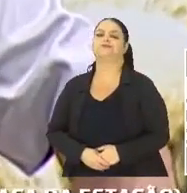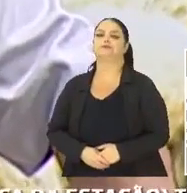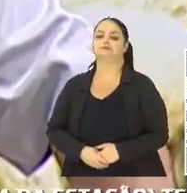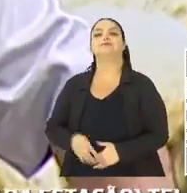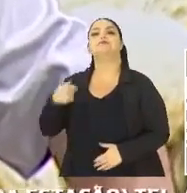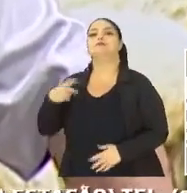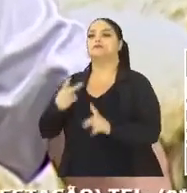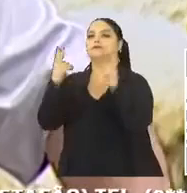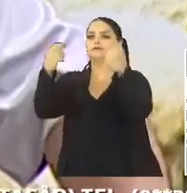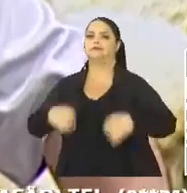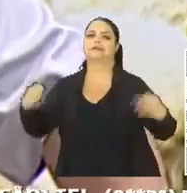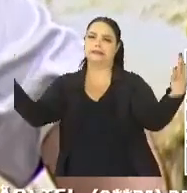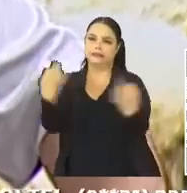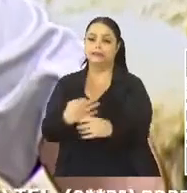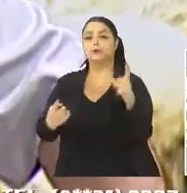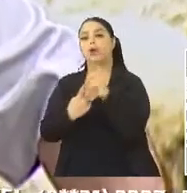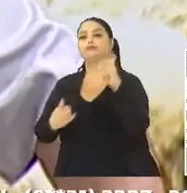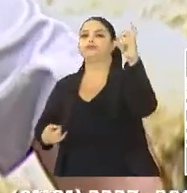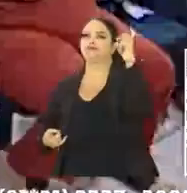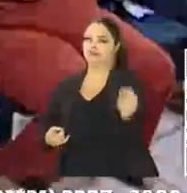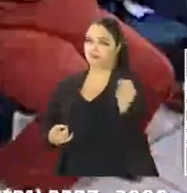Mas a vitória é certa.